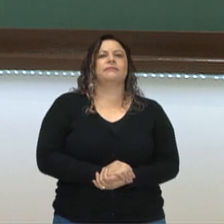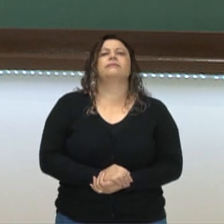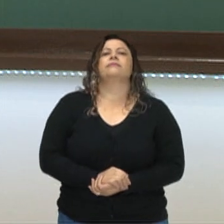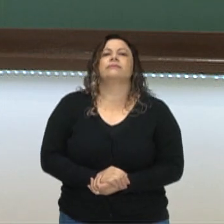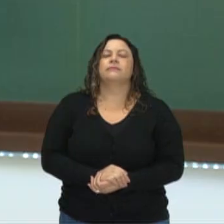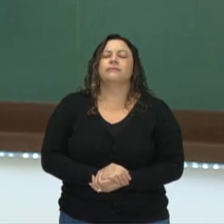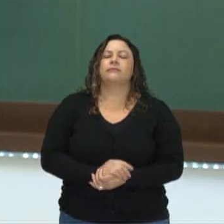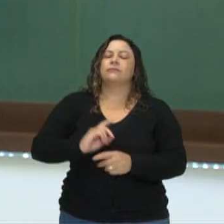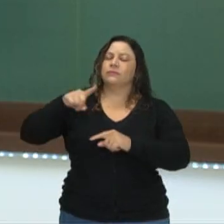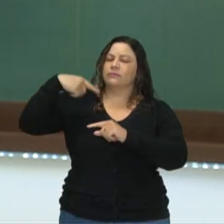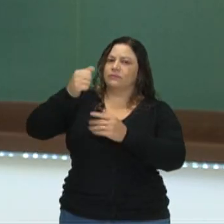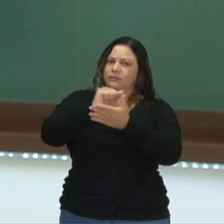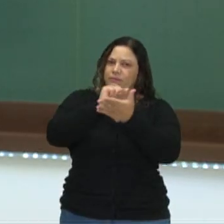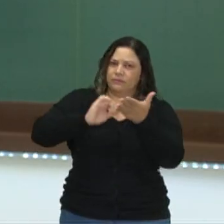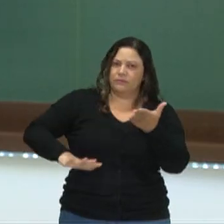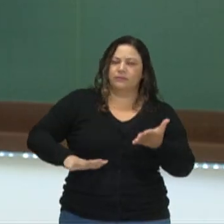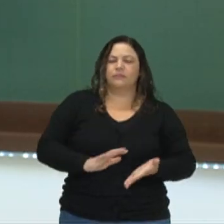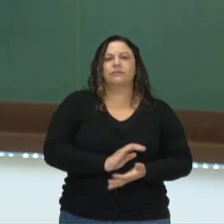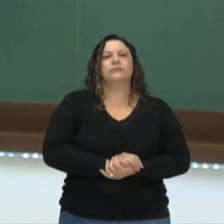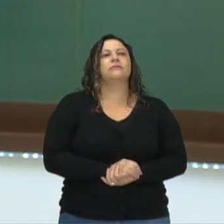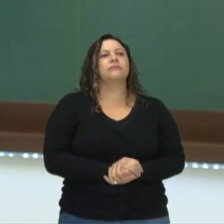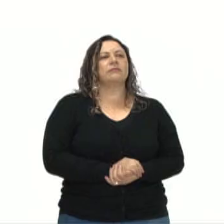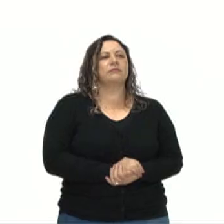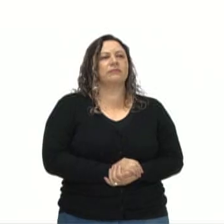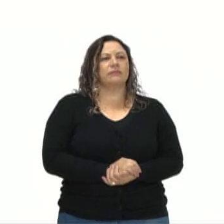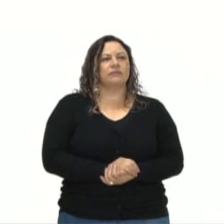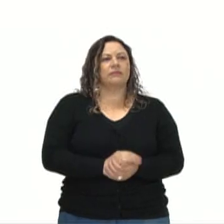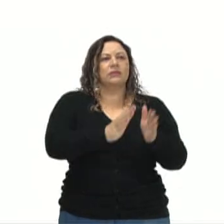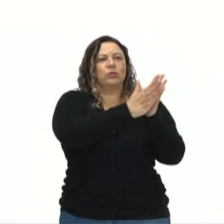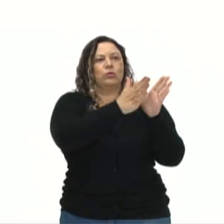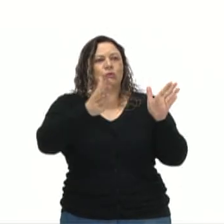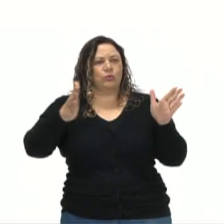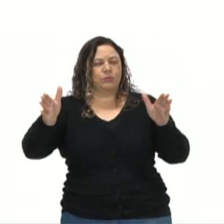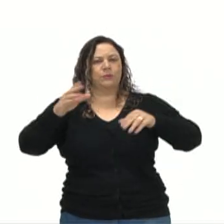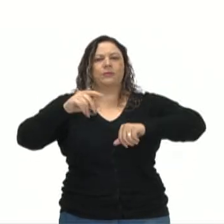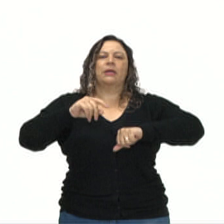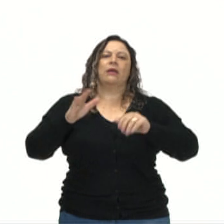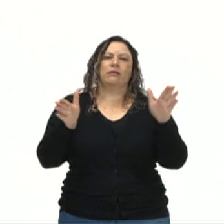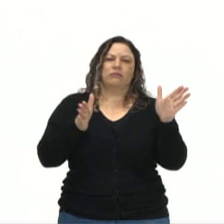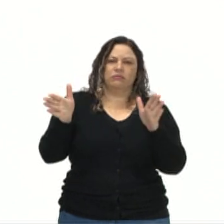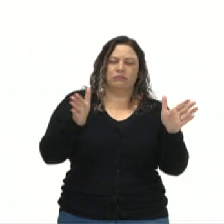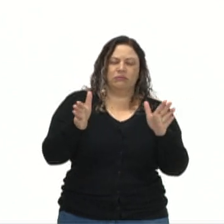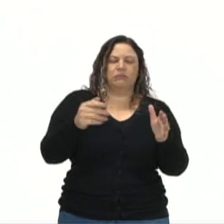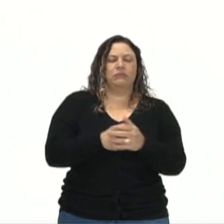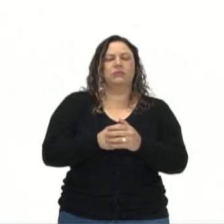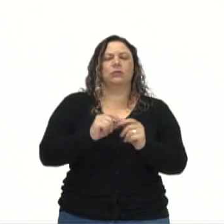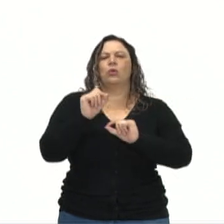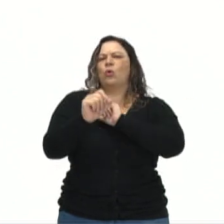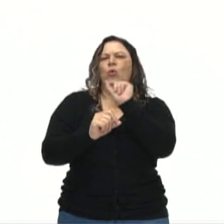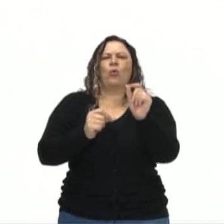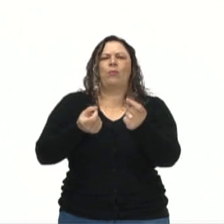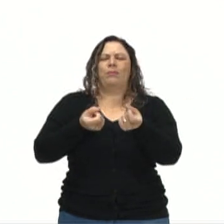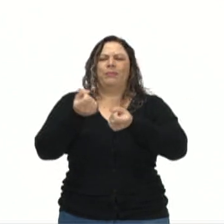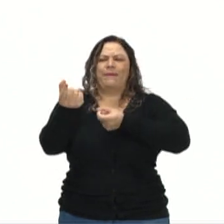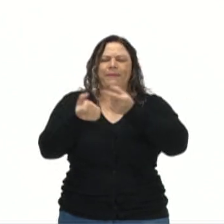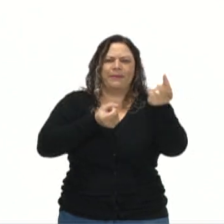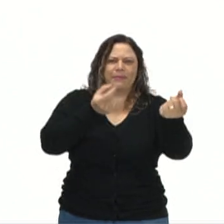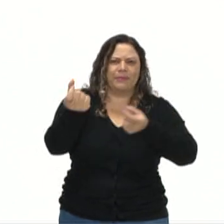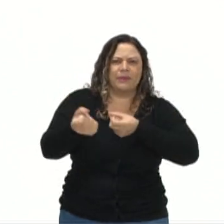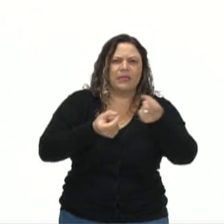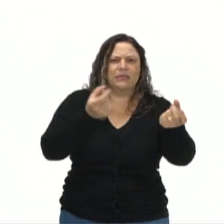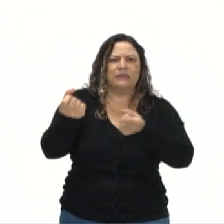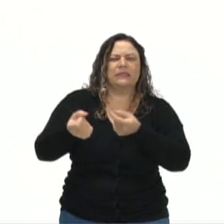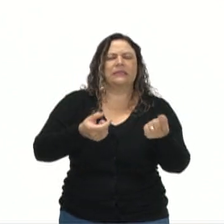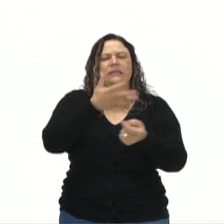nossa próxima atividade, tá? Nos primeiros tempos, o sustento da igreja provinha de esmolas dadas pelos